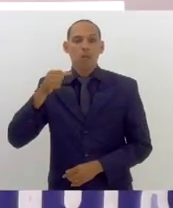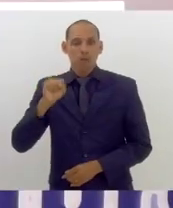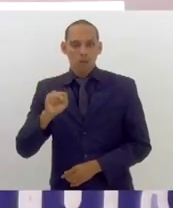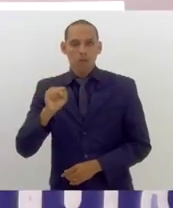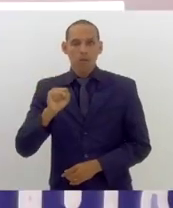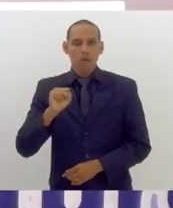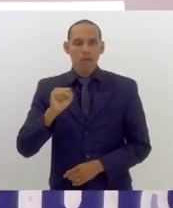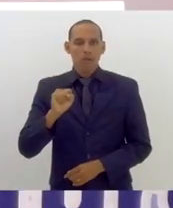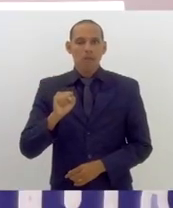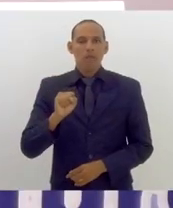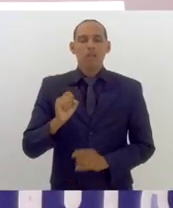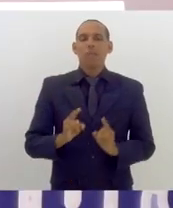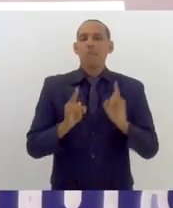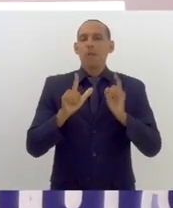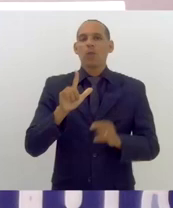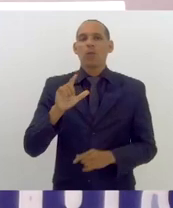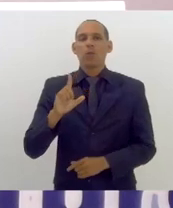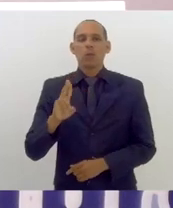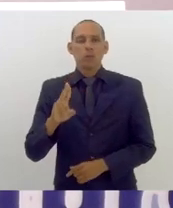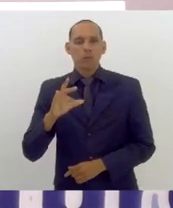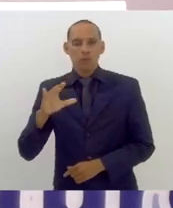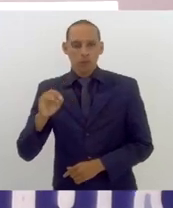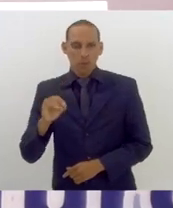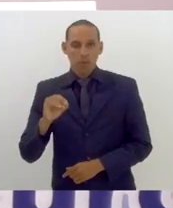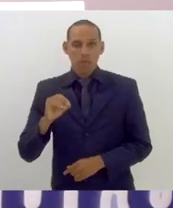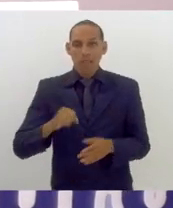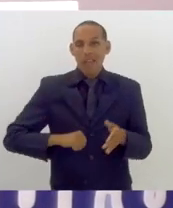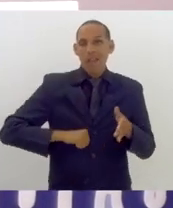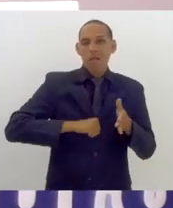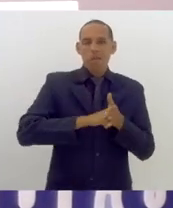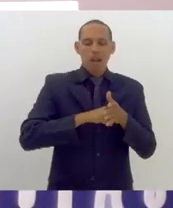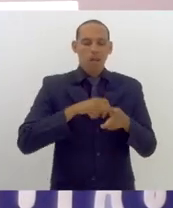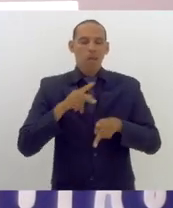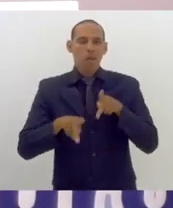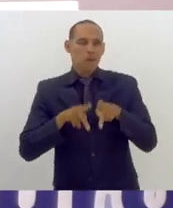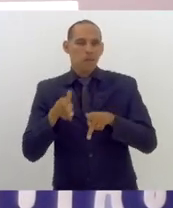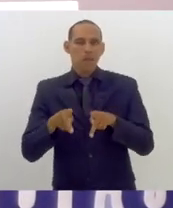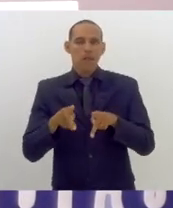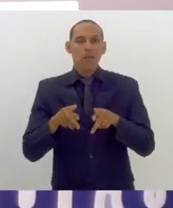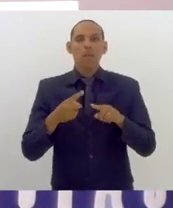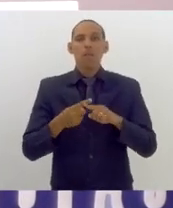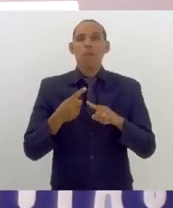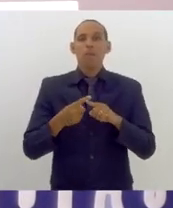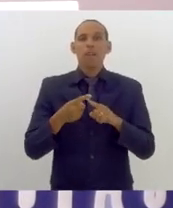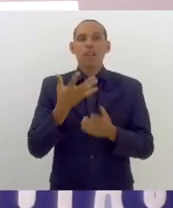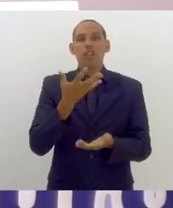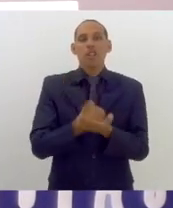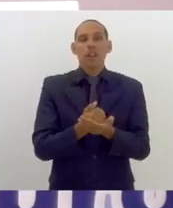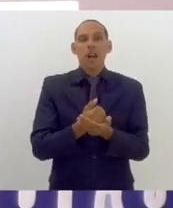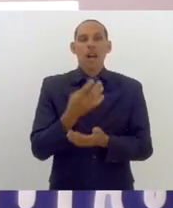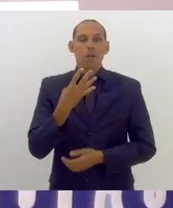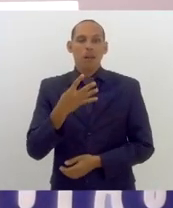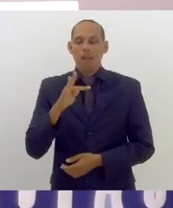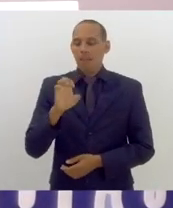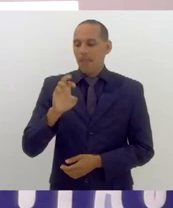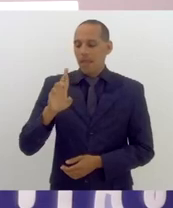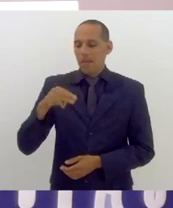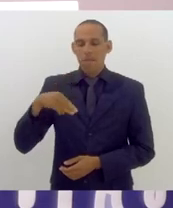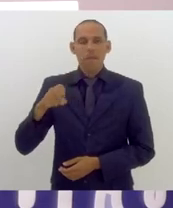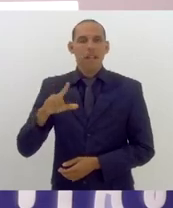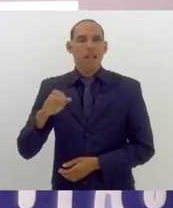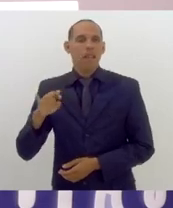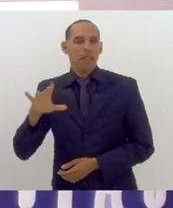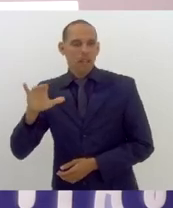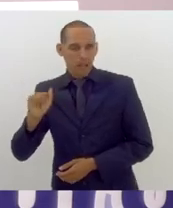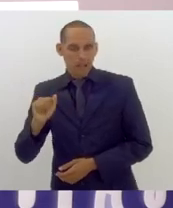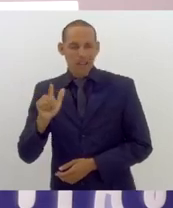Lúcio Costa impactos causados da população do estado do Rio de Janeiro pela instalação de quatro termelétricas a gás sobre as